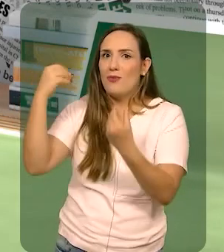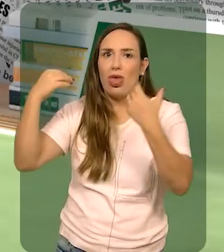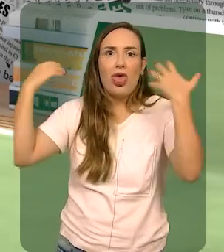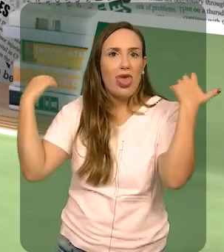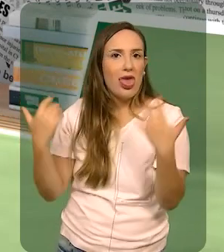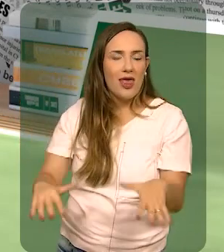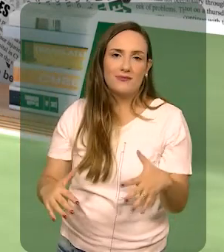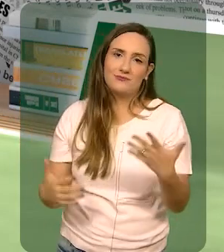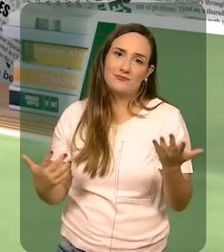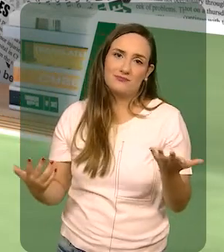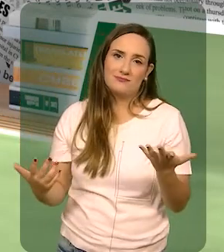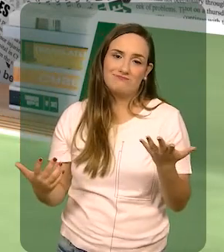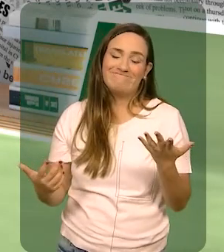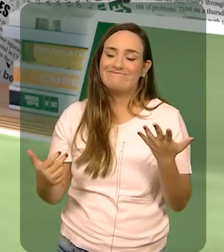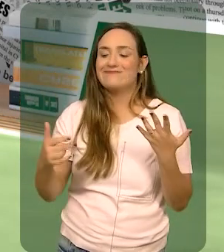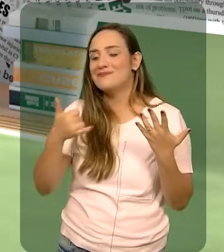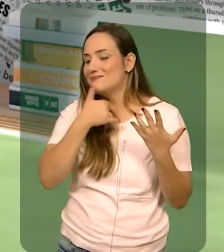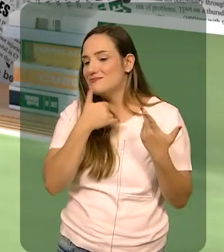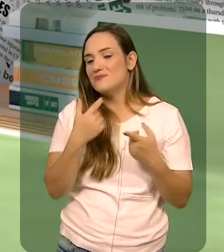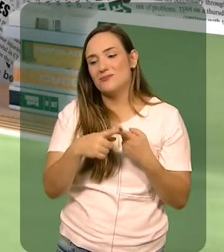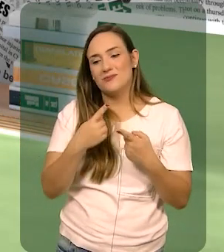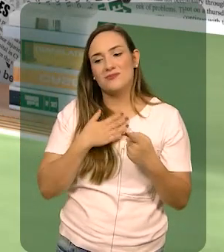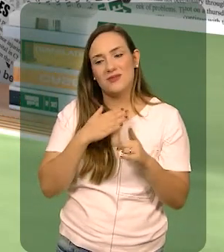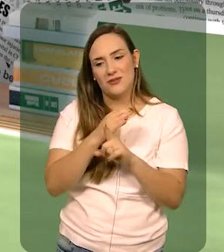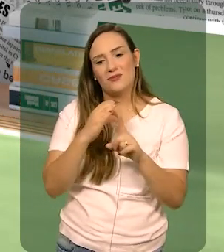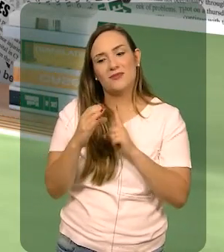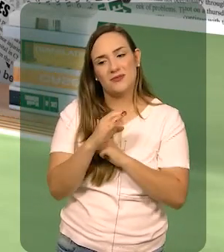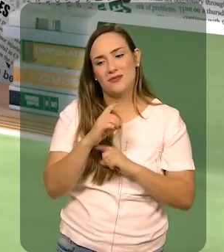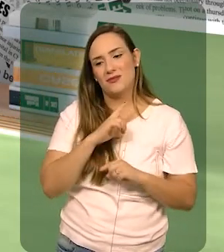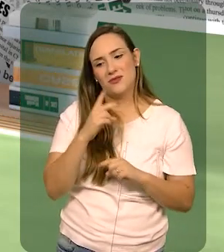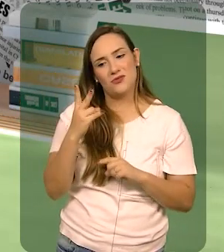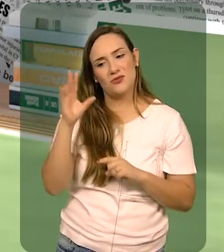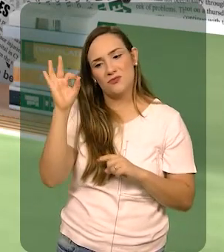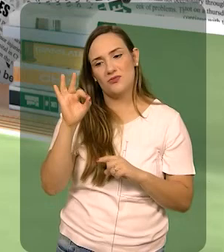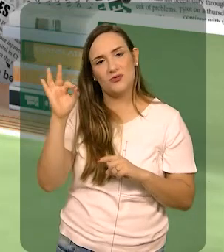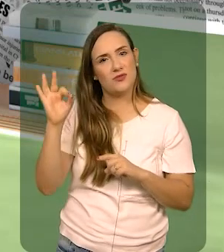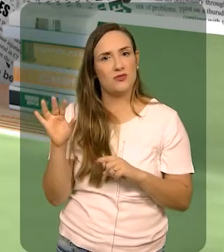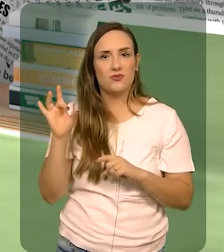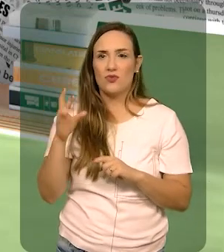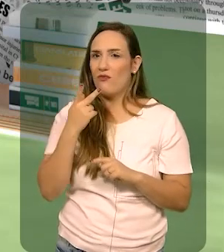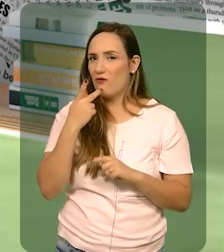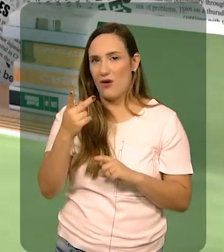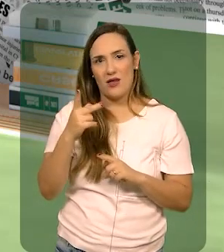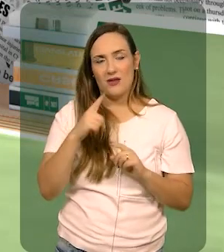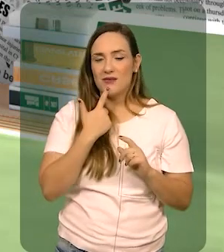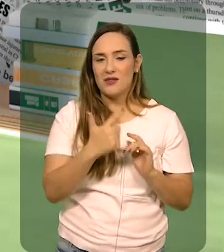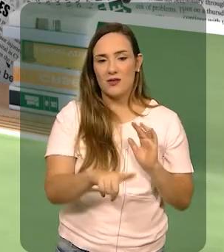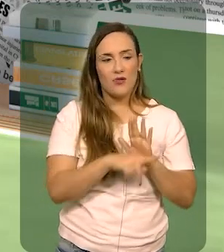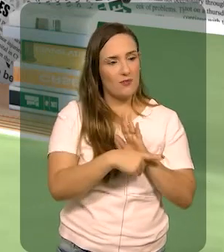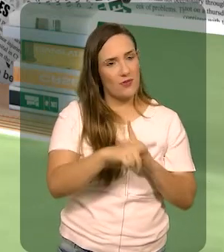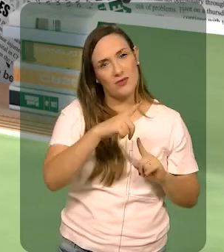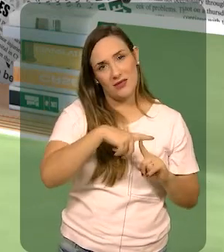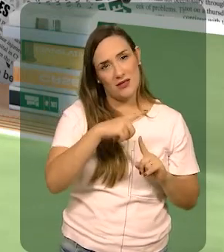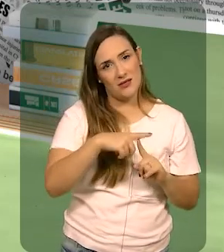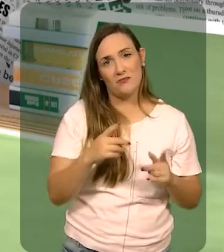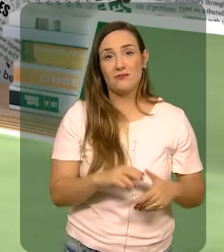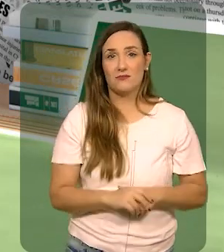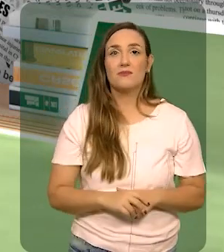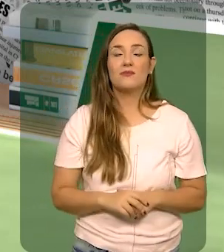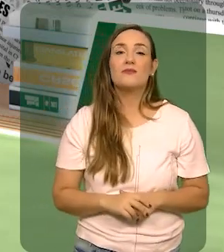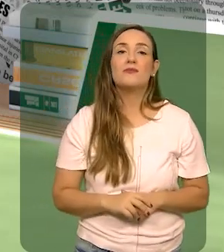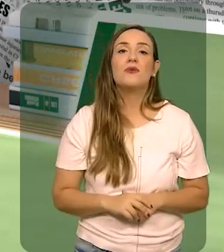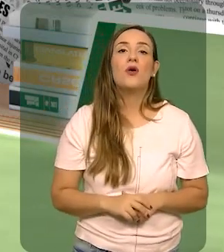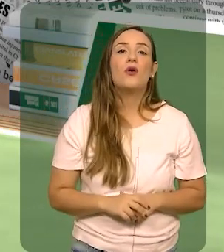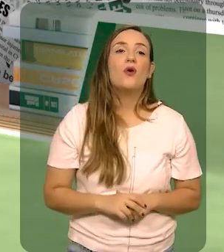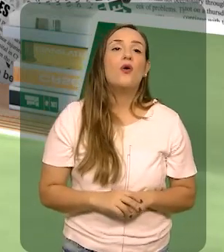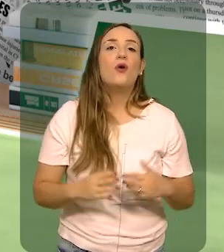costumo dizer, né? Infelizmente, na minha comunidade, digamos que é 2% que fala a língua materna nossa terena,